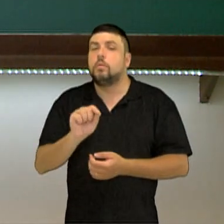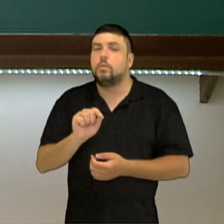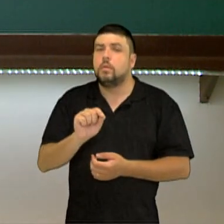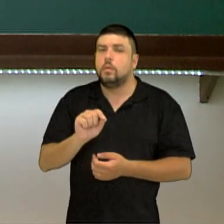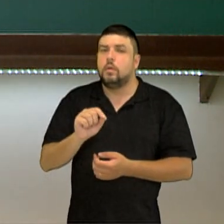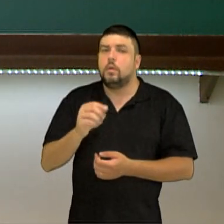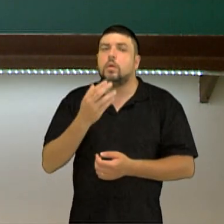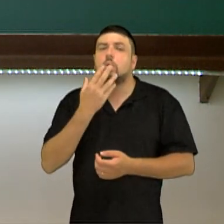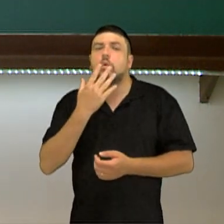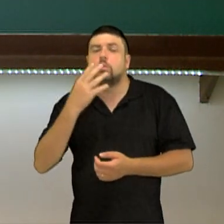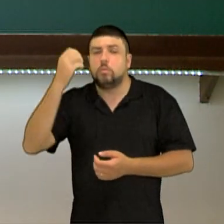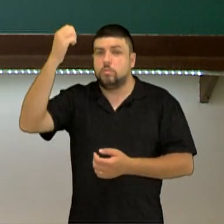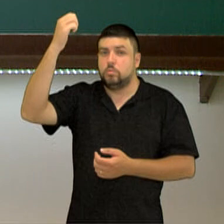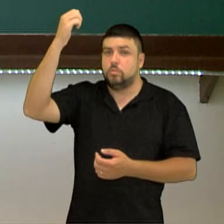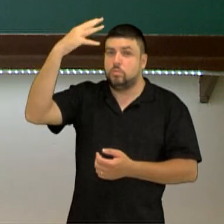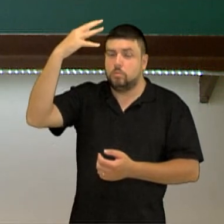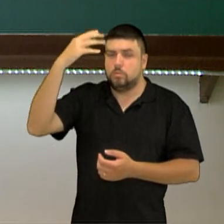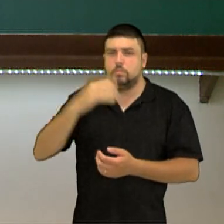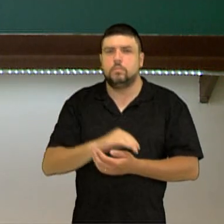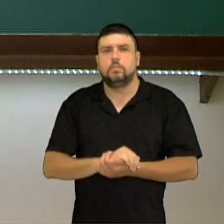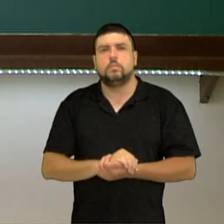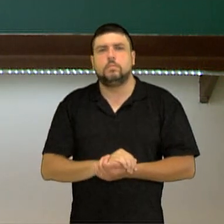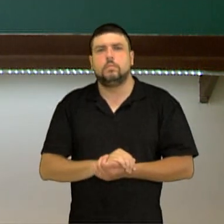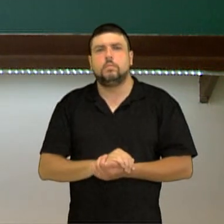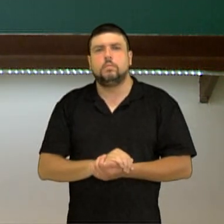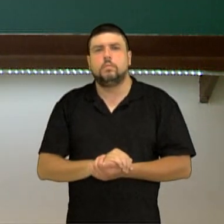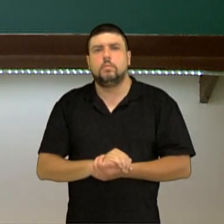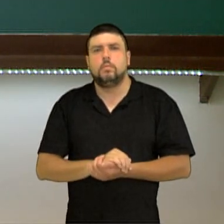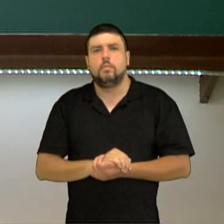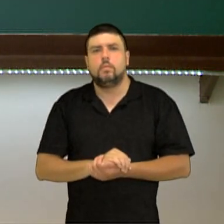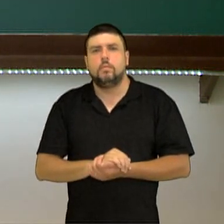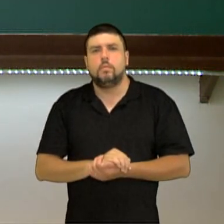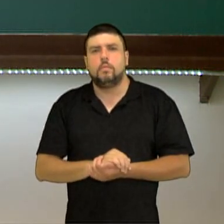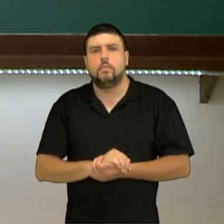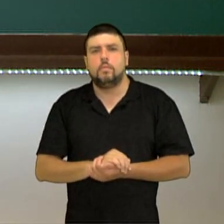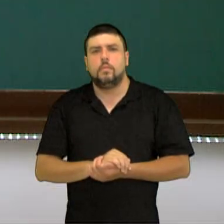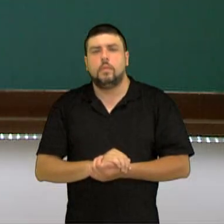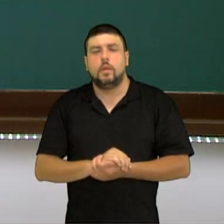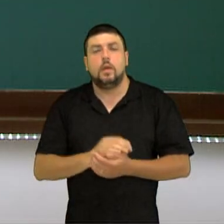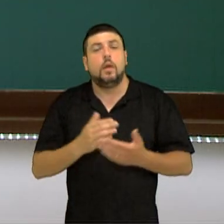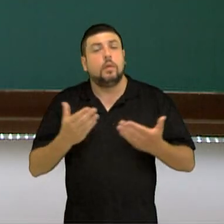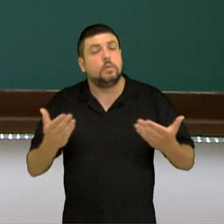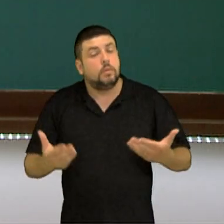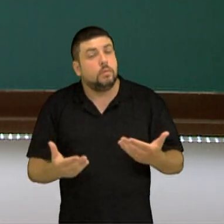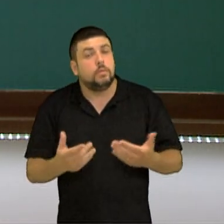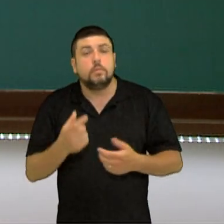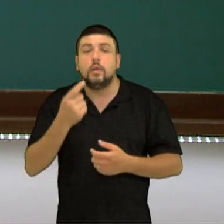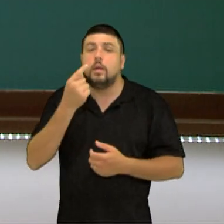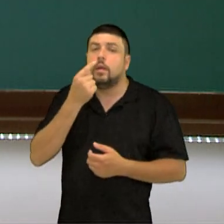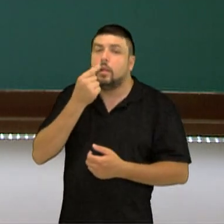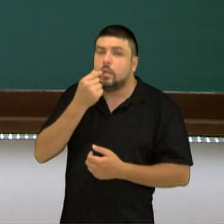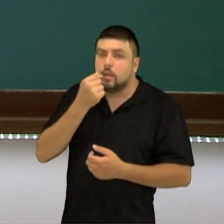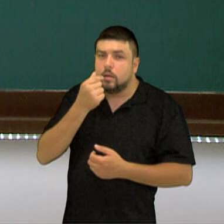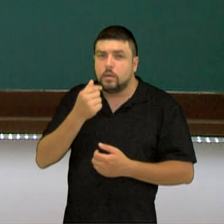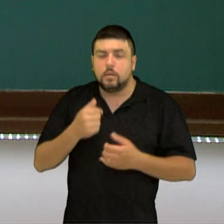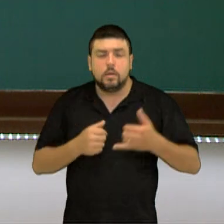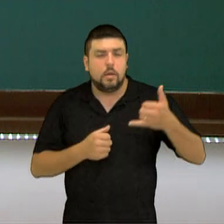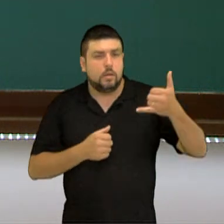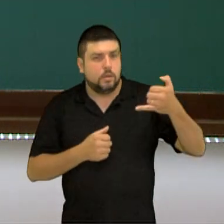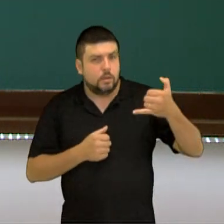cor-luz. E agora, a cor dos lápis, a cor da sua caneta,